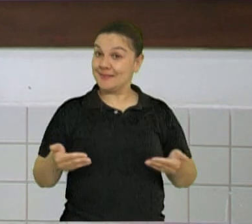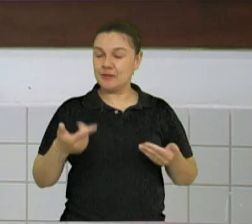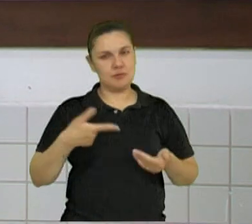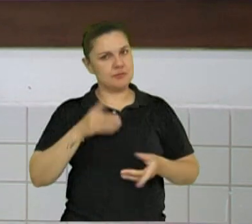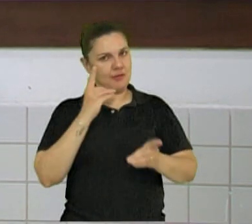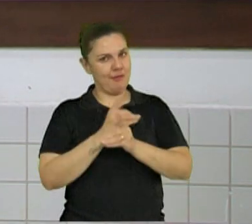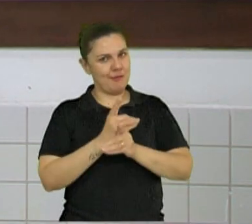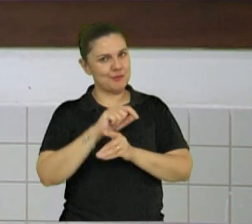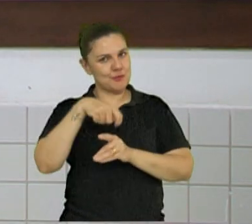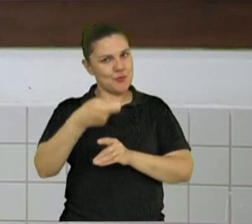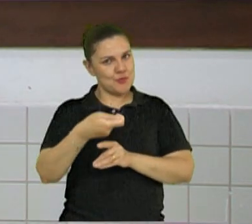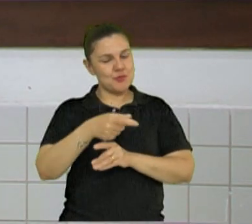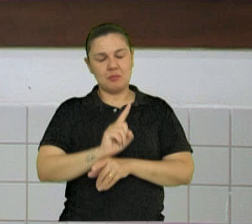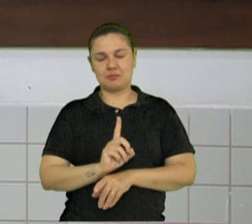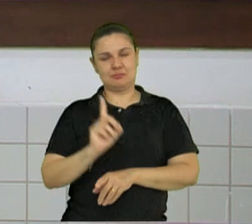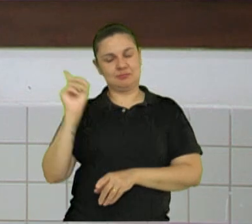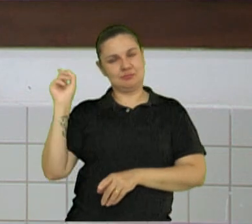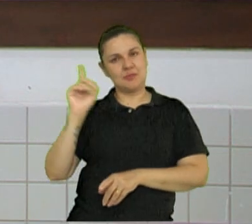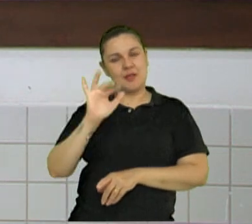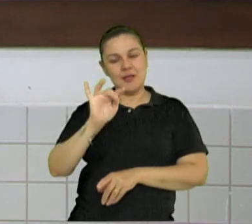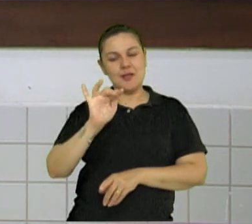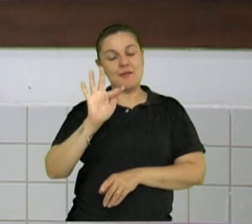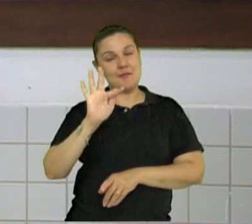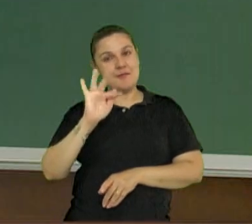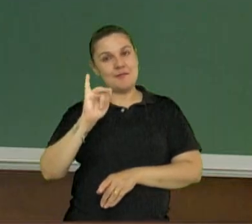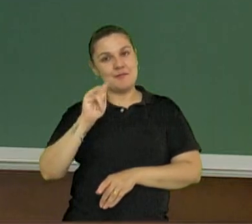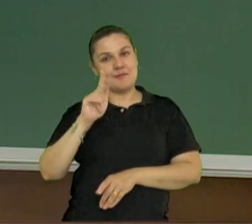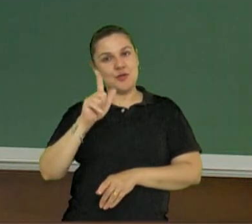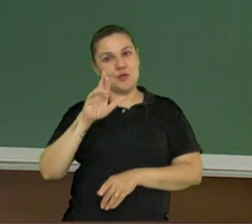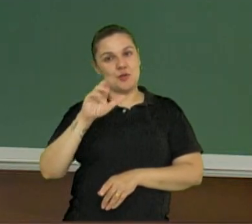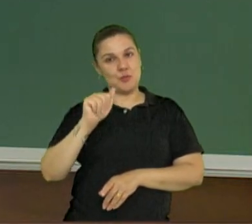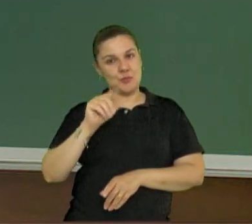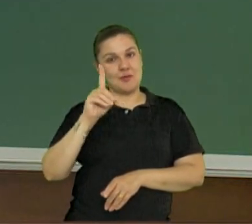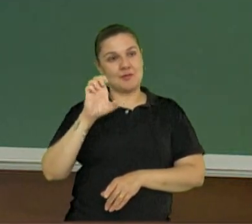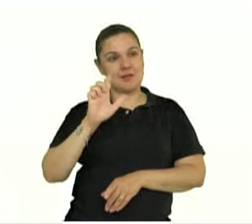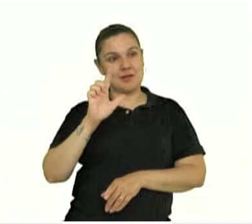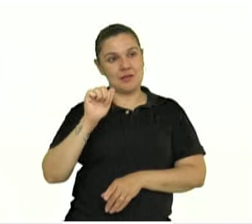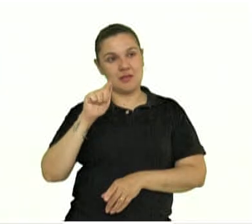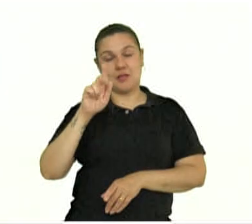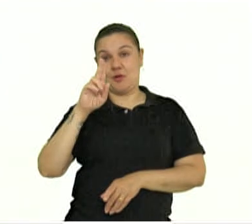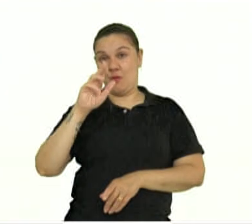Então, encontraram as figuras de linguagem aí na nossa estrofe? Olha só.